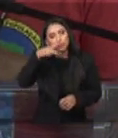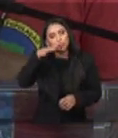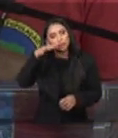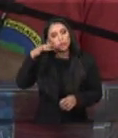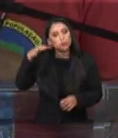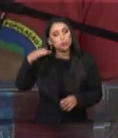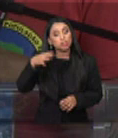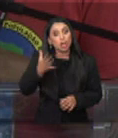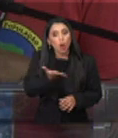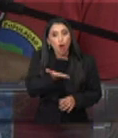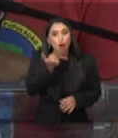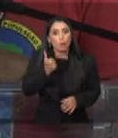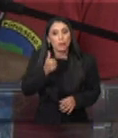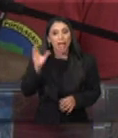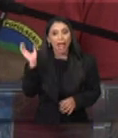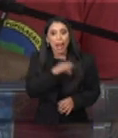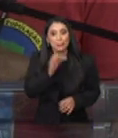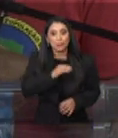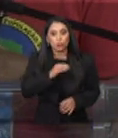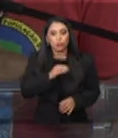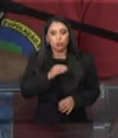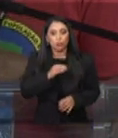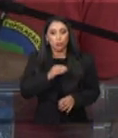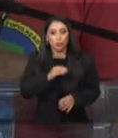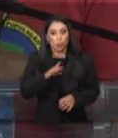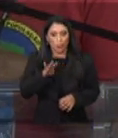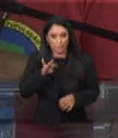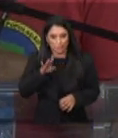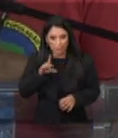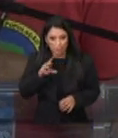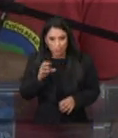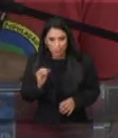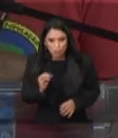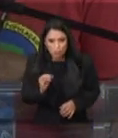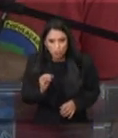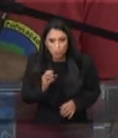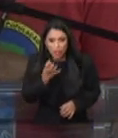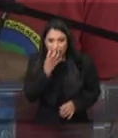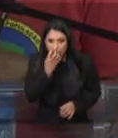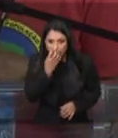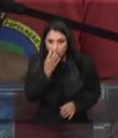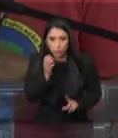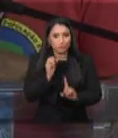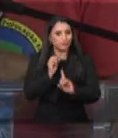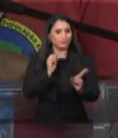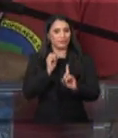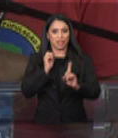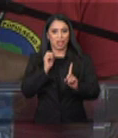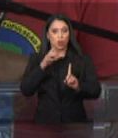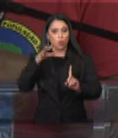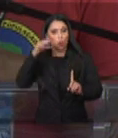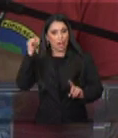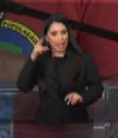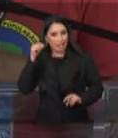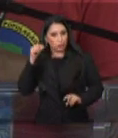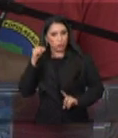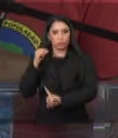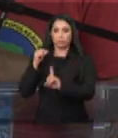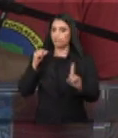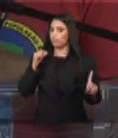com voracidade o bicho não era um cão não era um gato